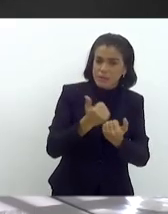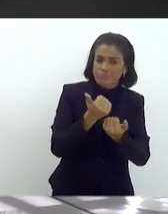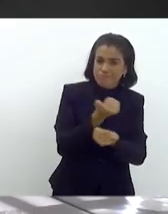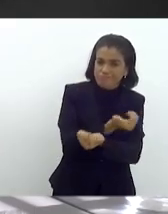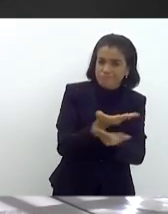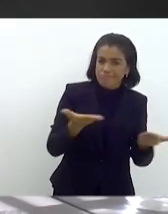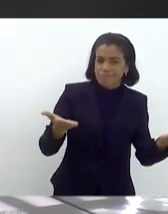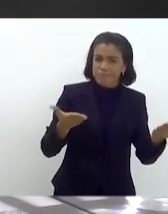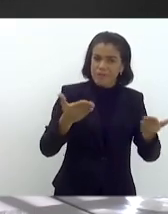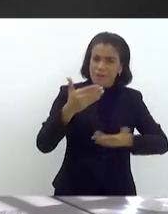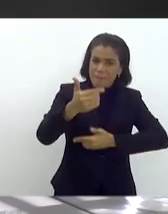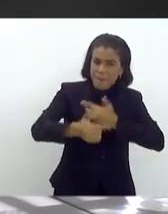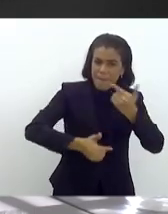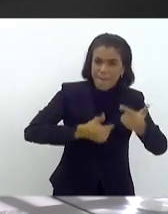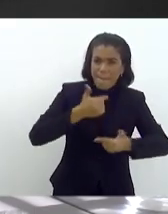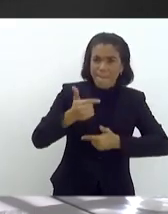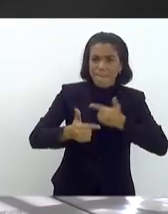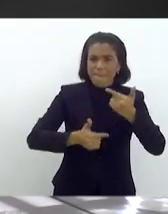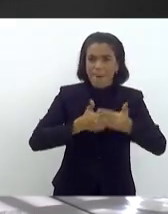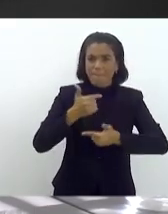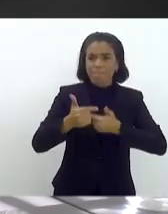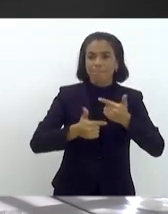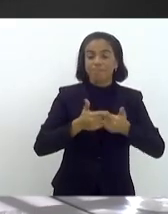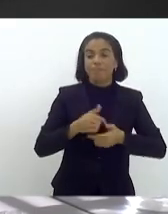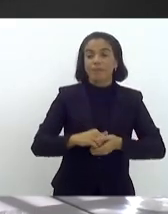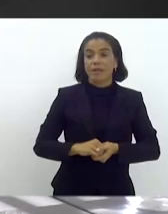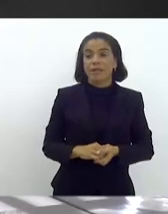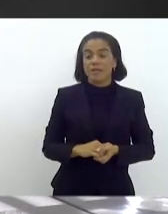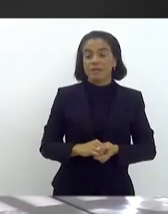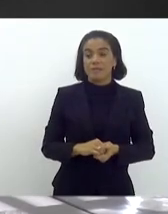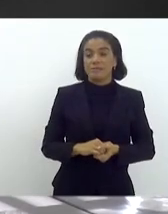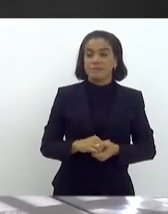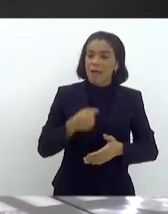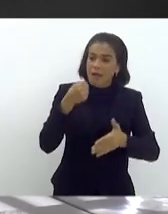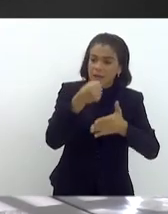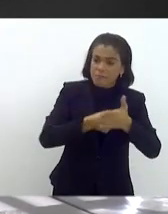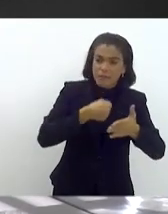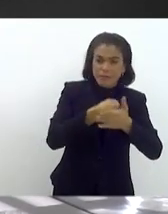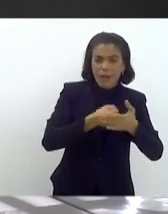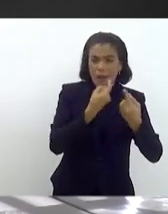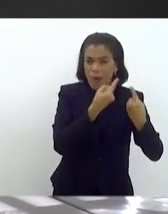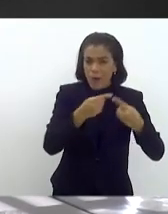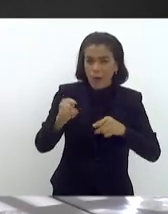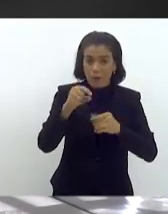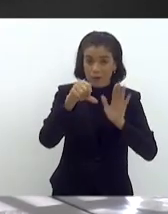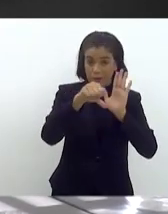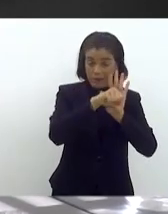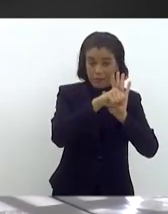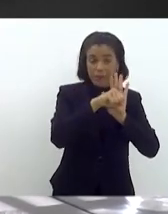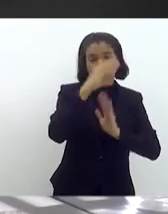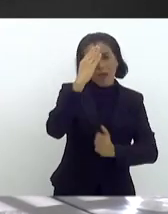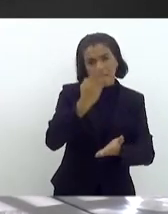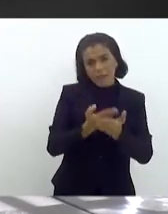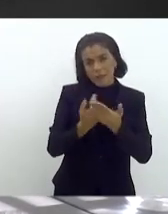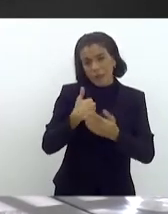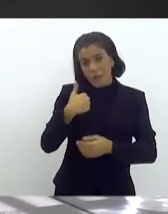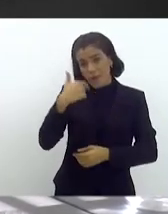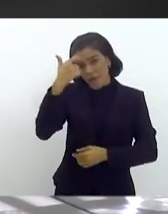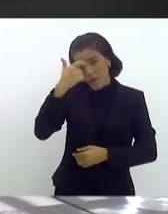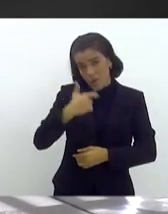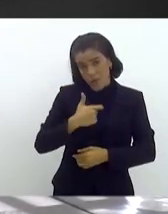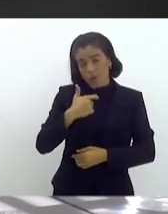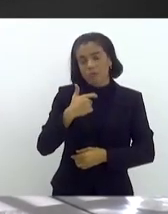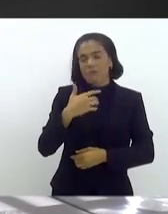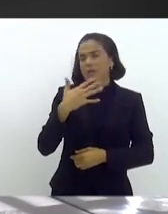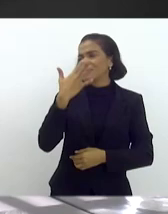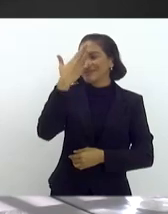possam estar aí nessa linha de frente na batalha contra esses crimes e que acredito eu acredito